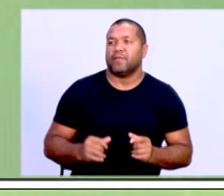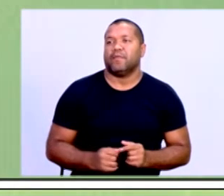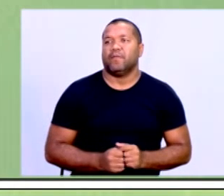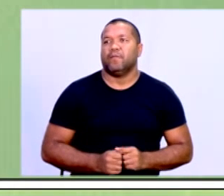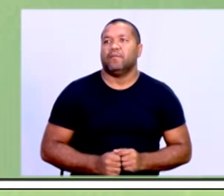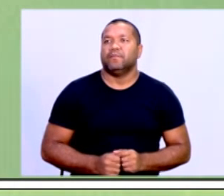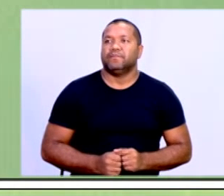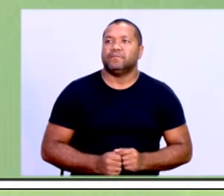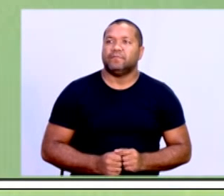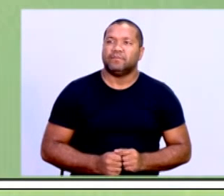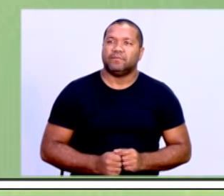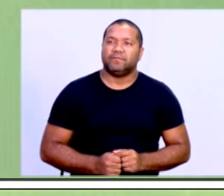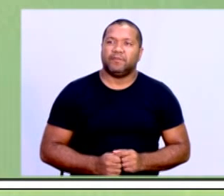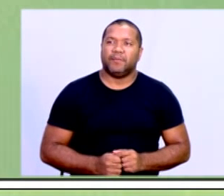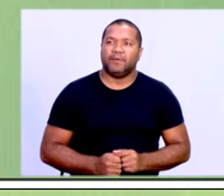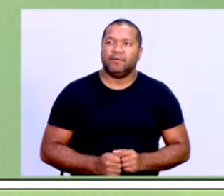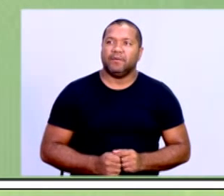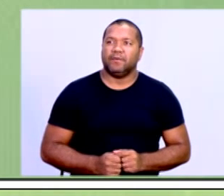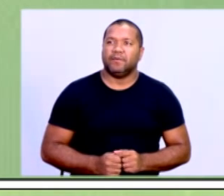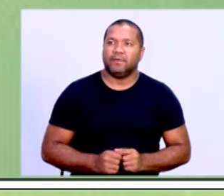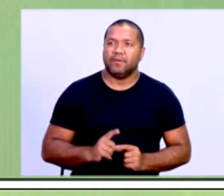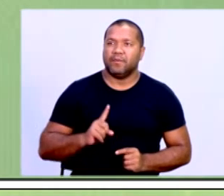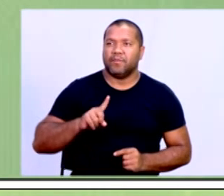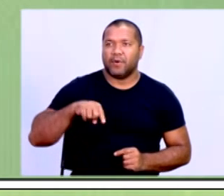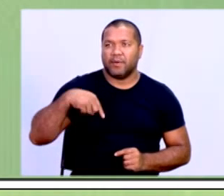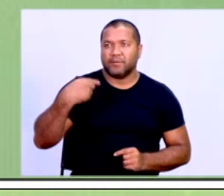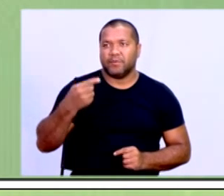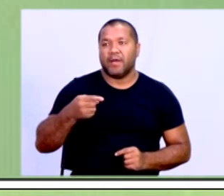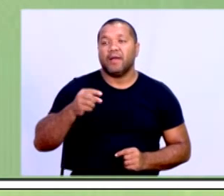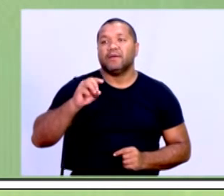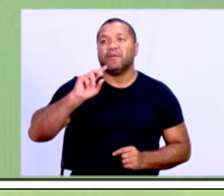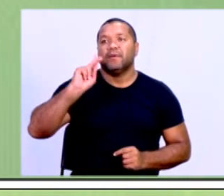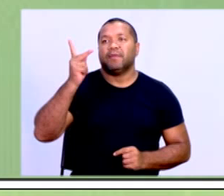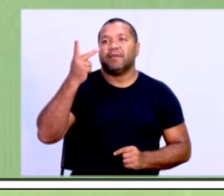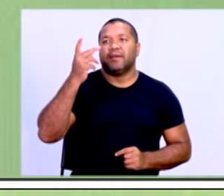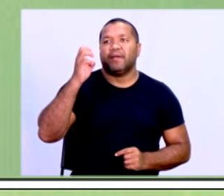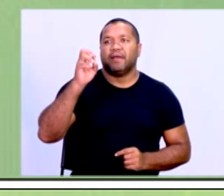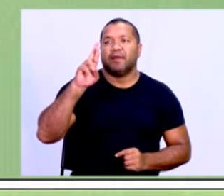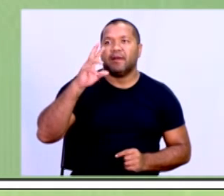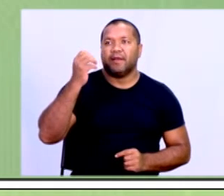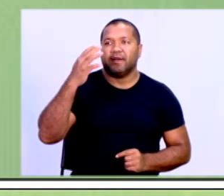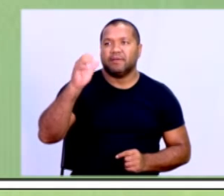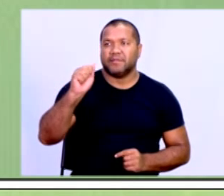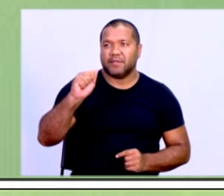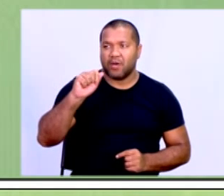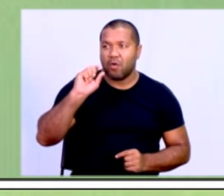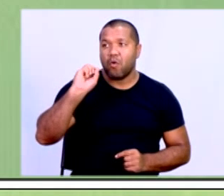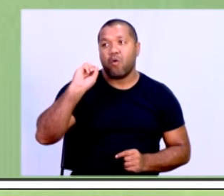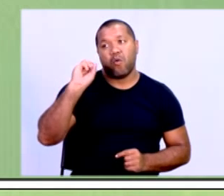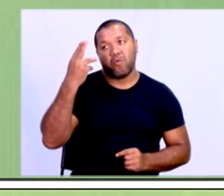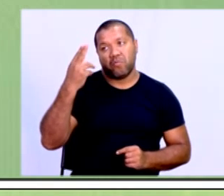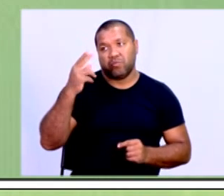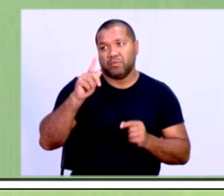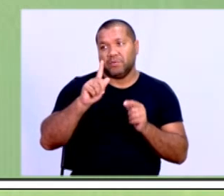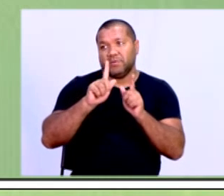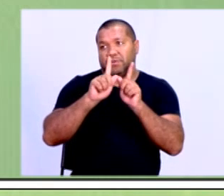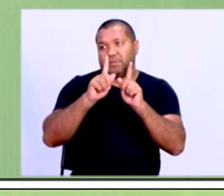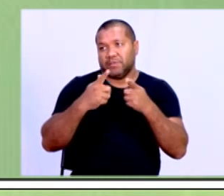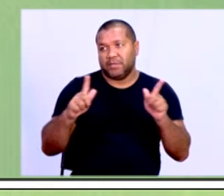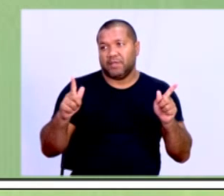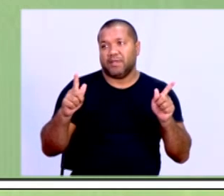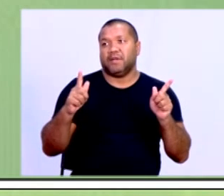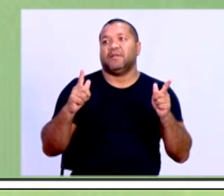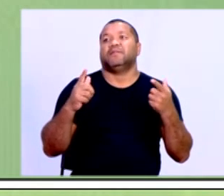Passando aqui. Próximo componente é a herança ou generalização. Herança é quando